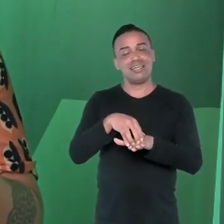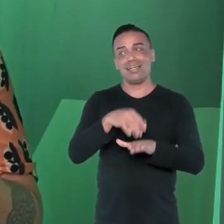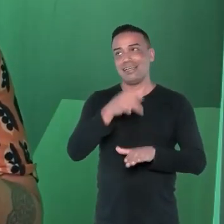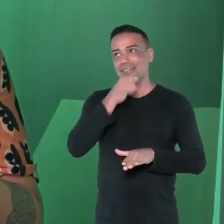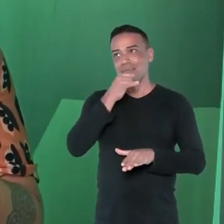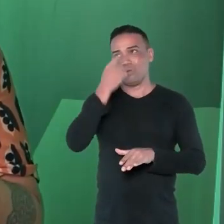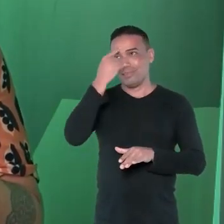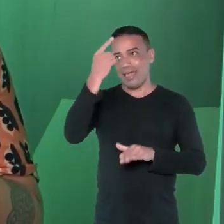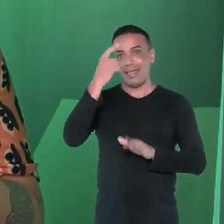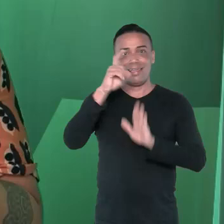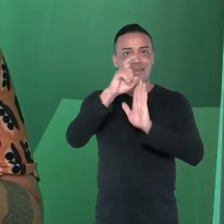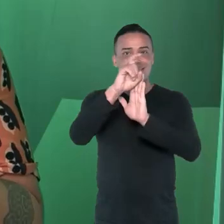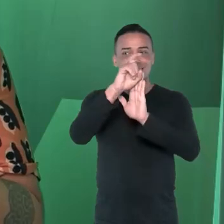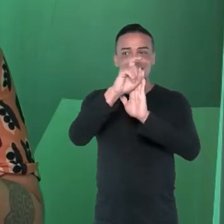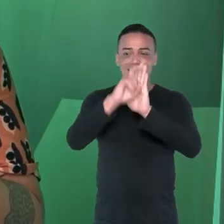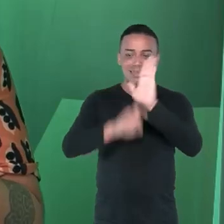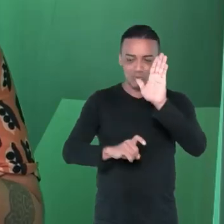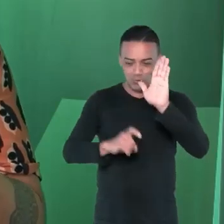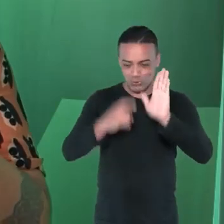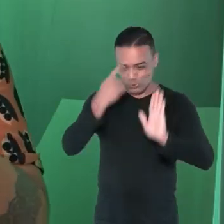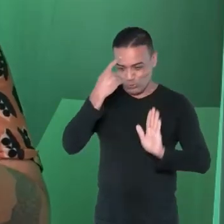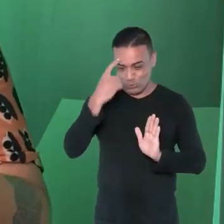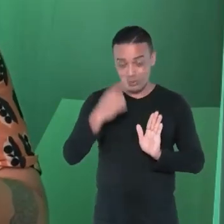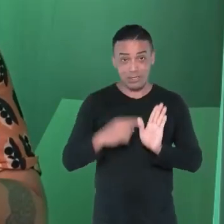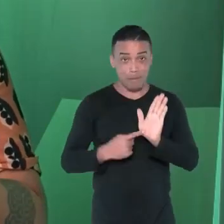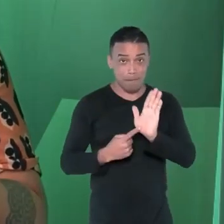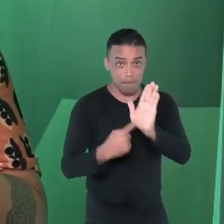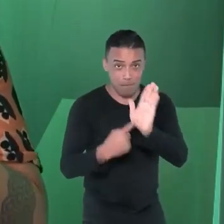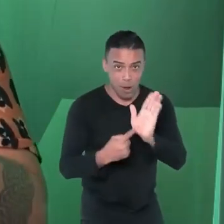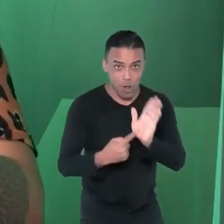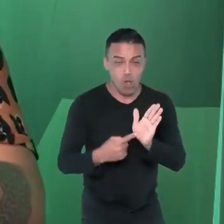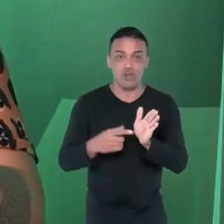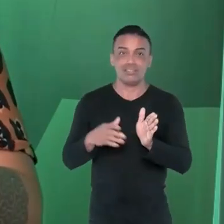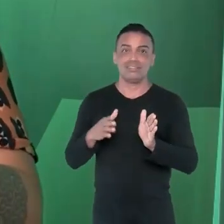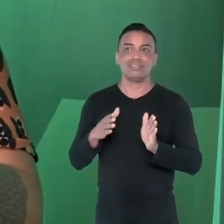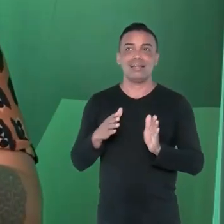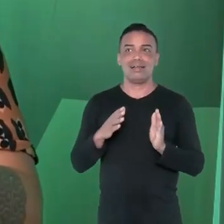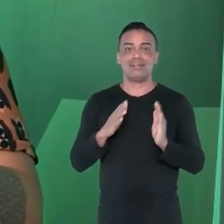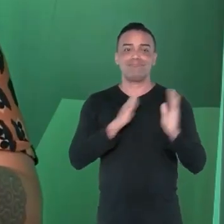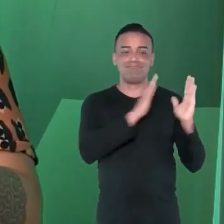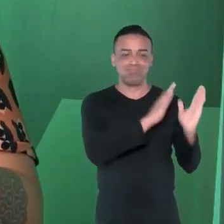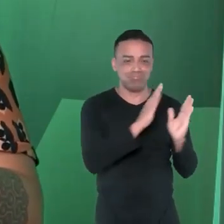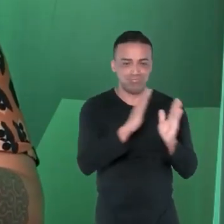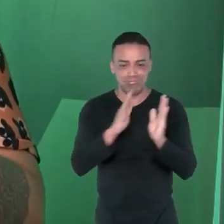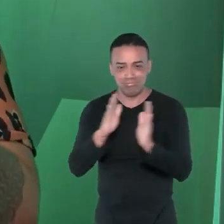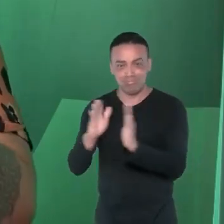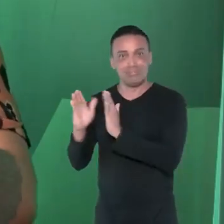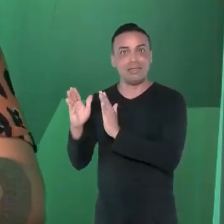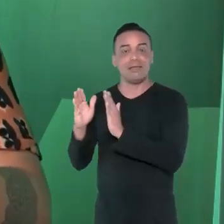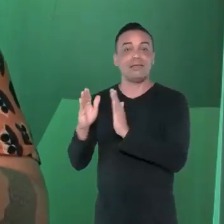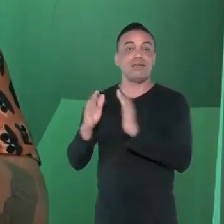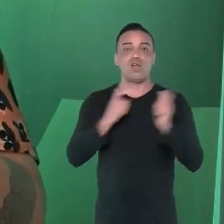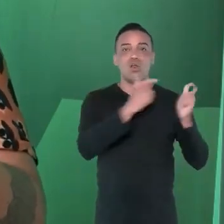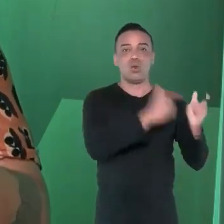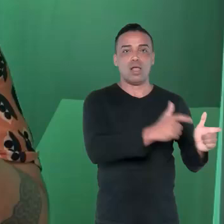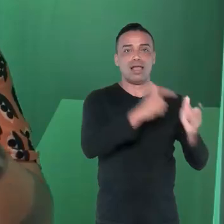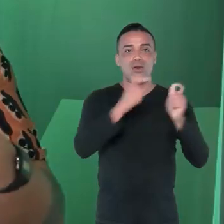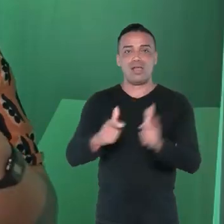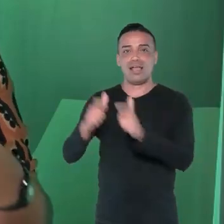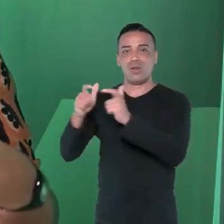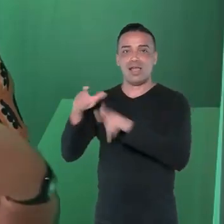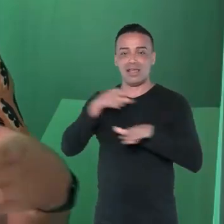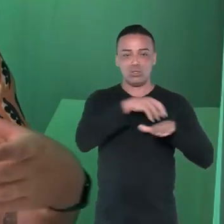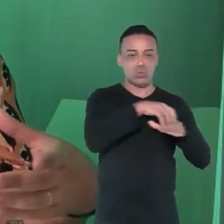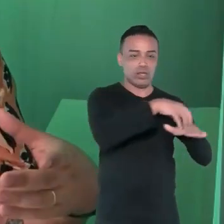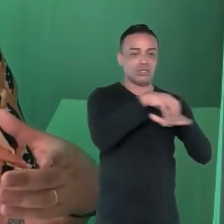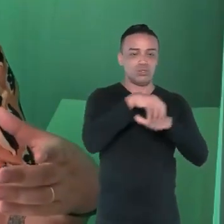texto que apresente um percurso de pontos turísticos nessas